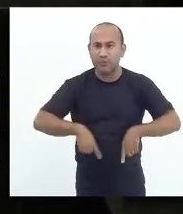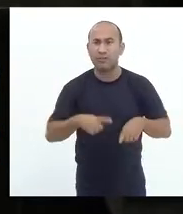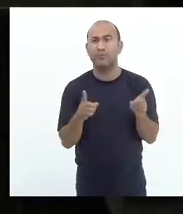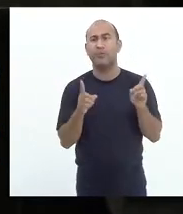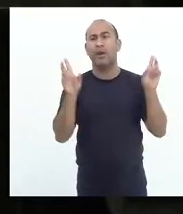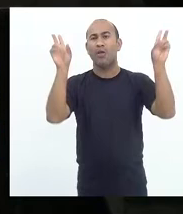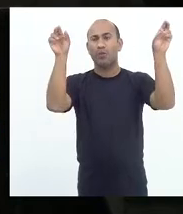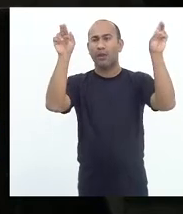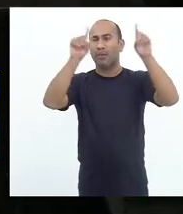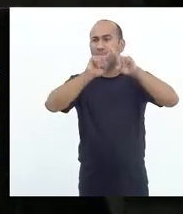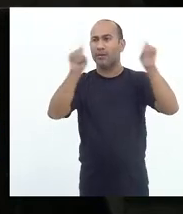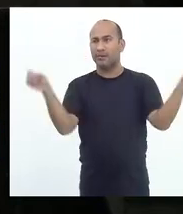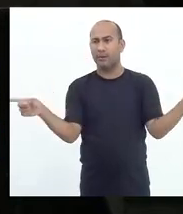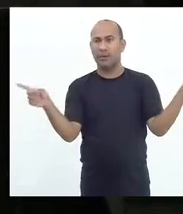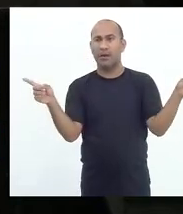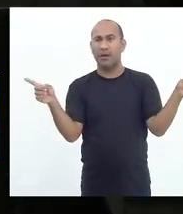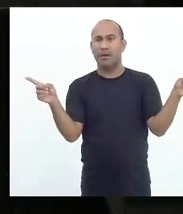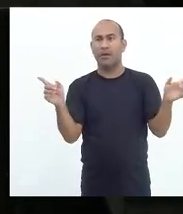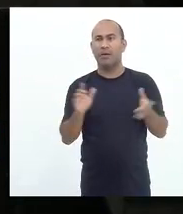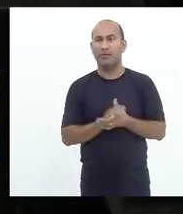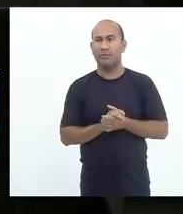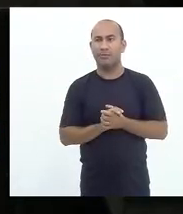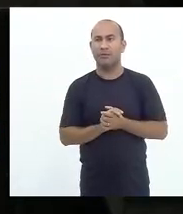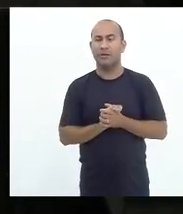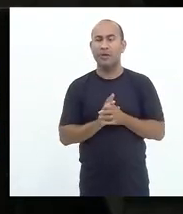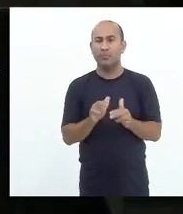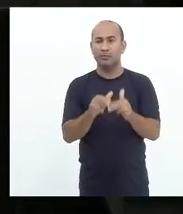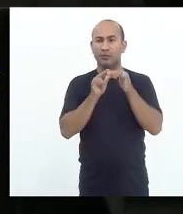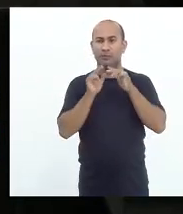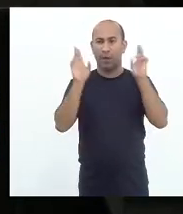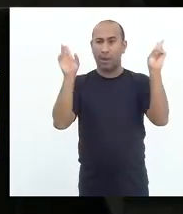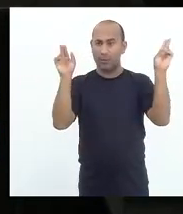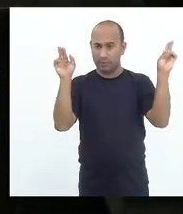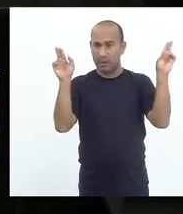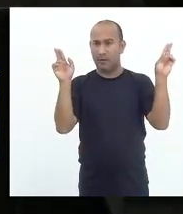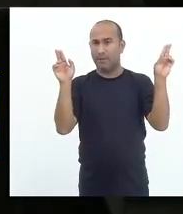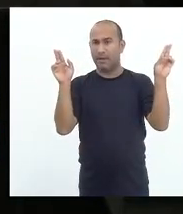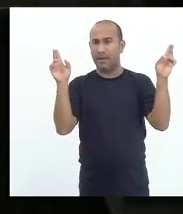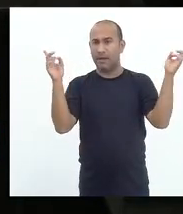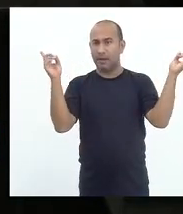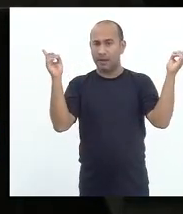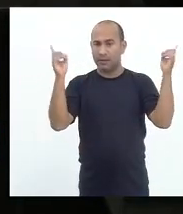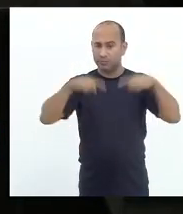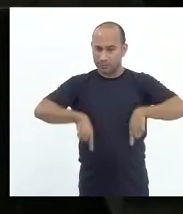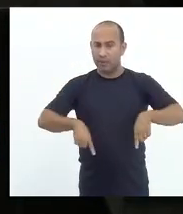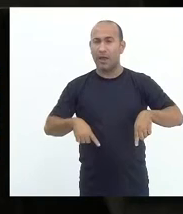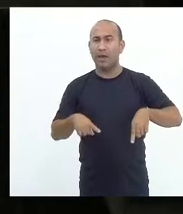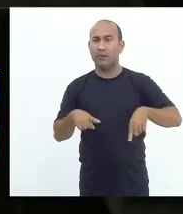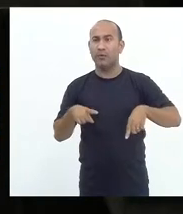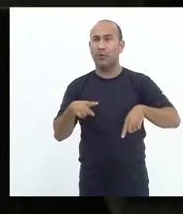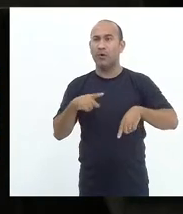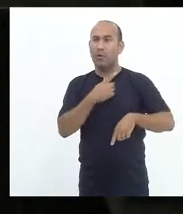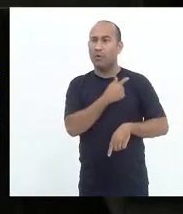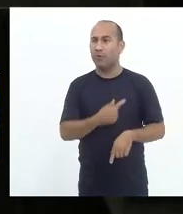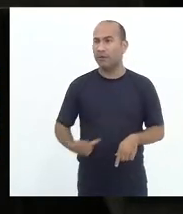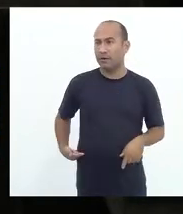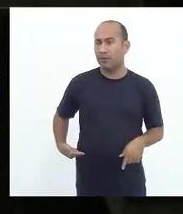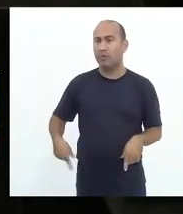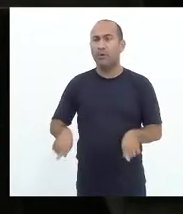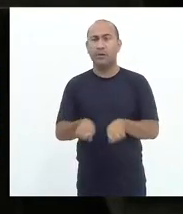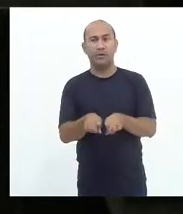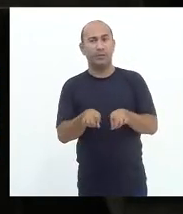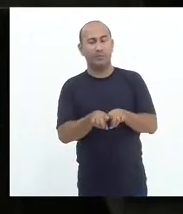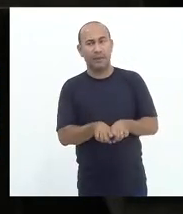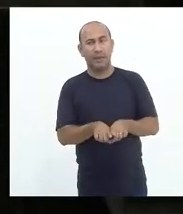tema, qualquer tipo de pique em torno desse tema, disputado pelo governador e pelo prefeito da capital. Não tenho o menor interesse nessa dimensão do